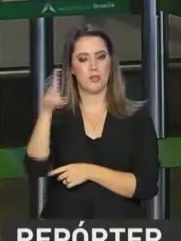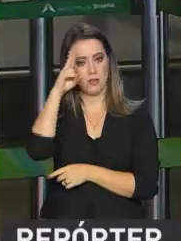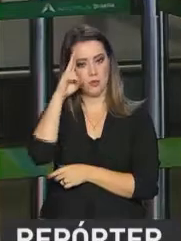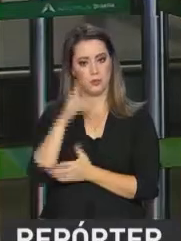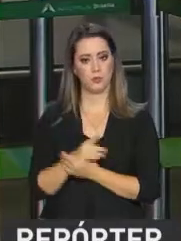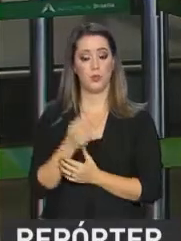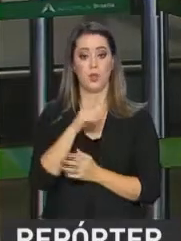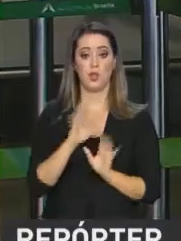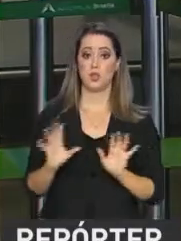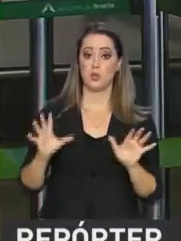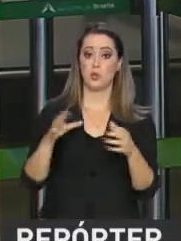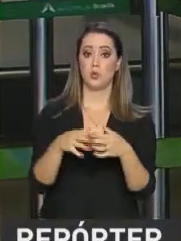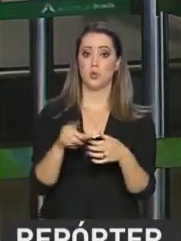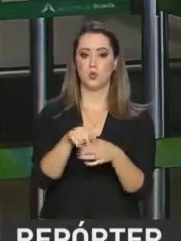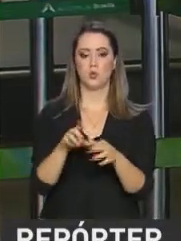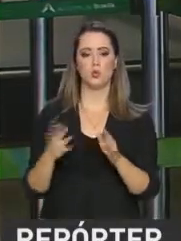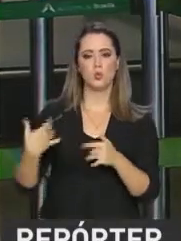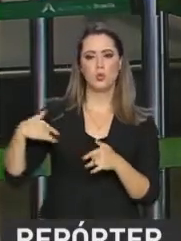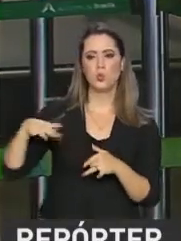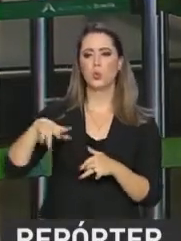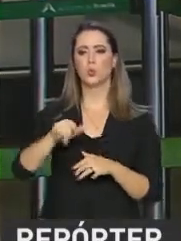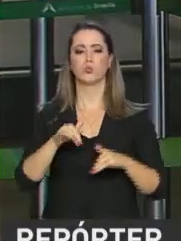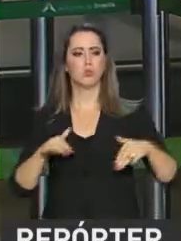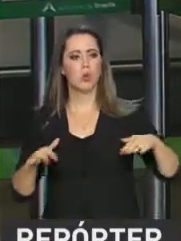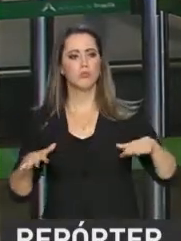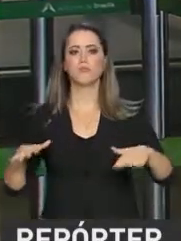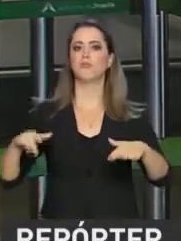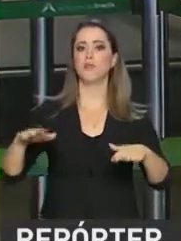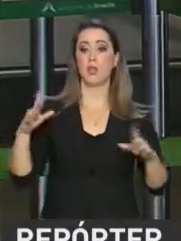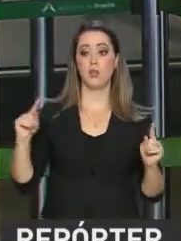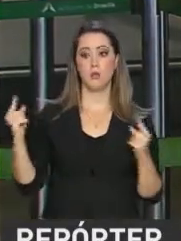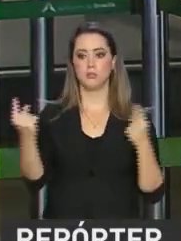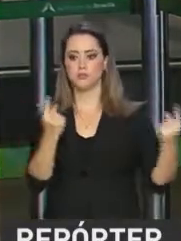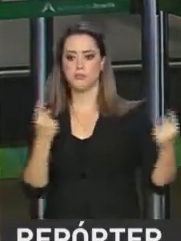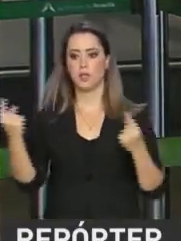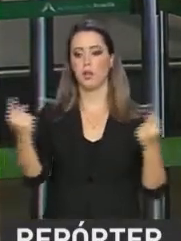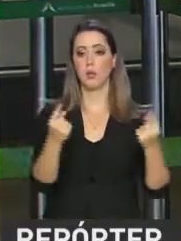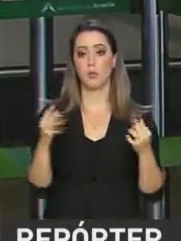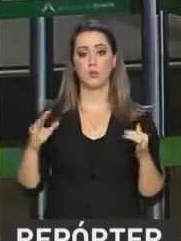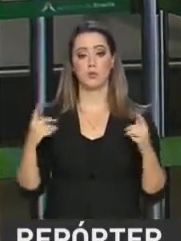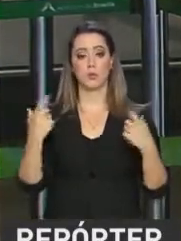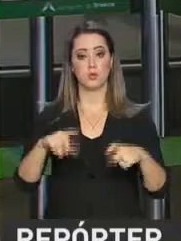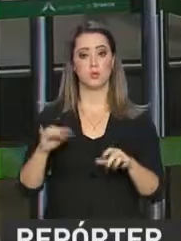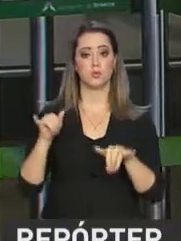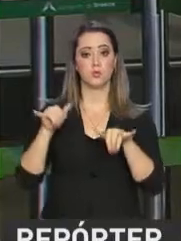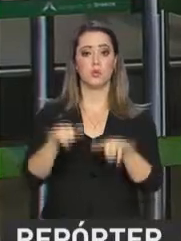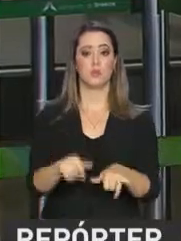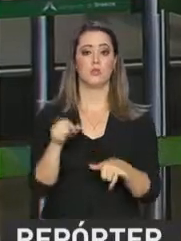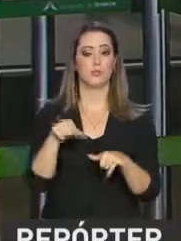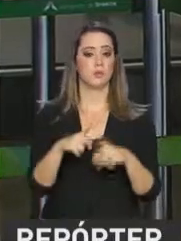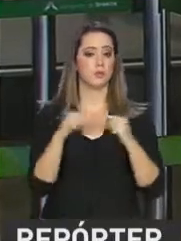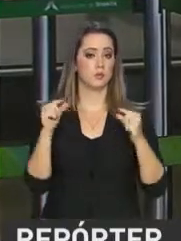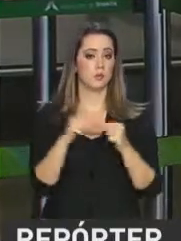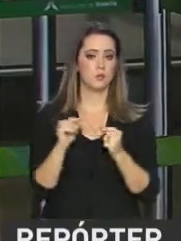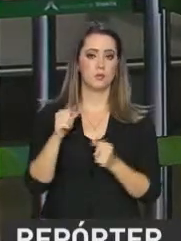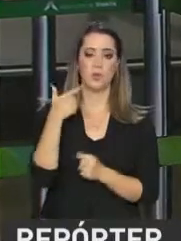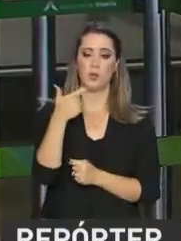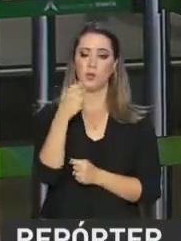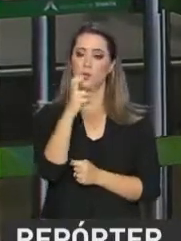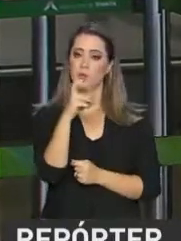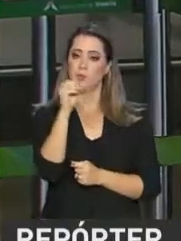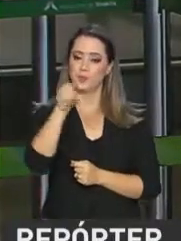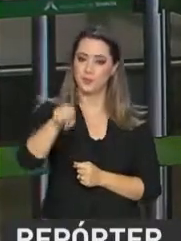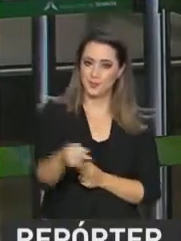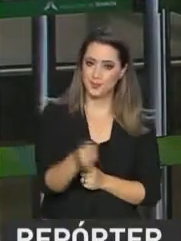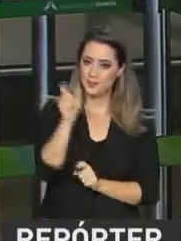apenas os blocos de carnaval às ruas da cidade também movimenta e muitos aeroportos aqui em brasília por exemplo cerca de 250